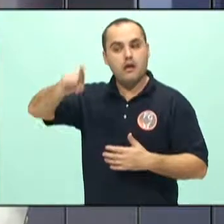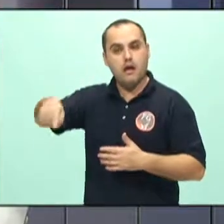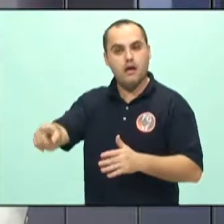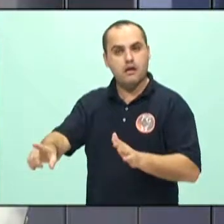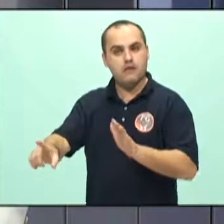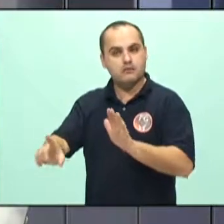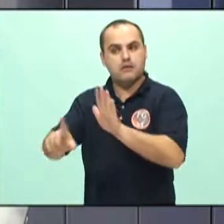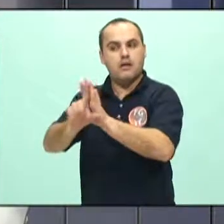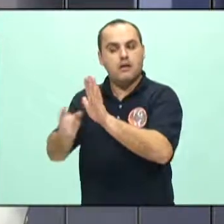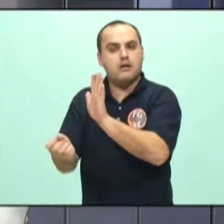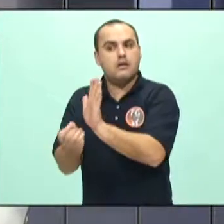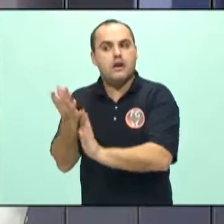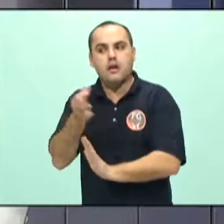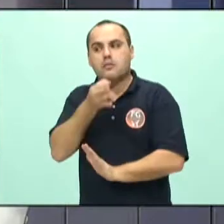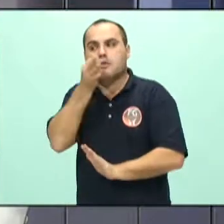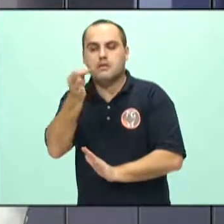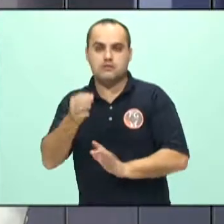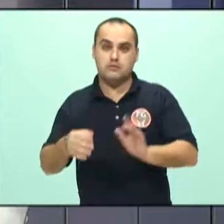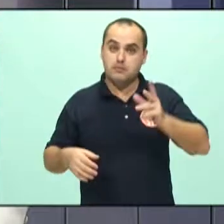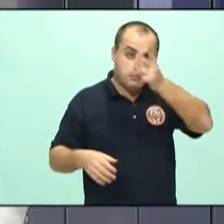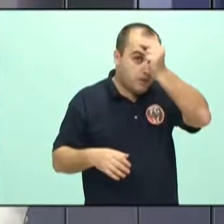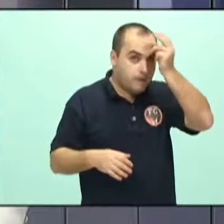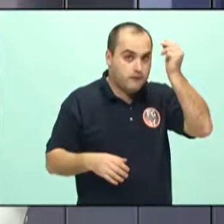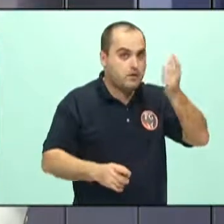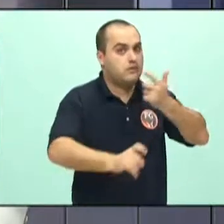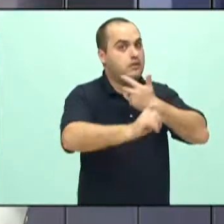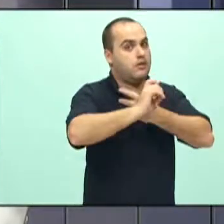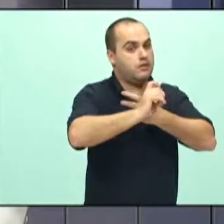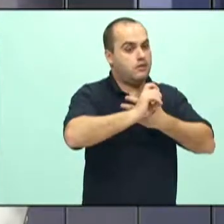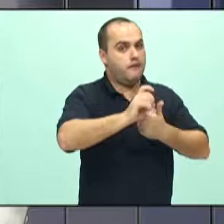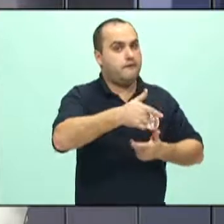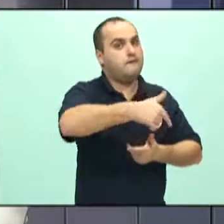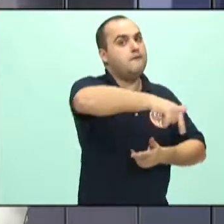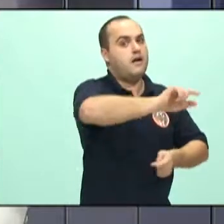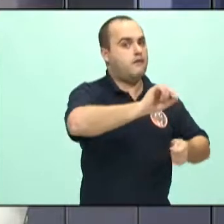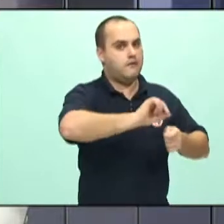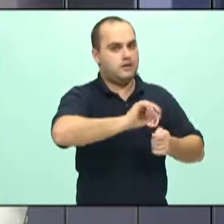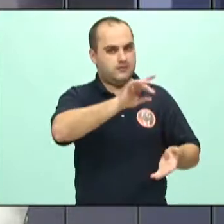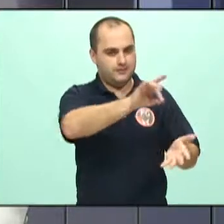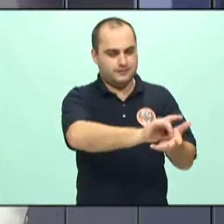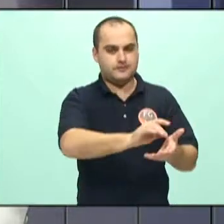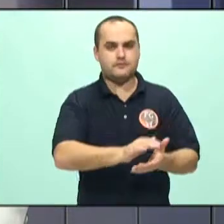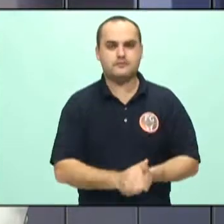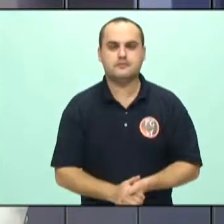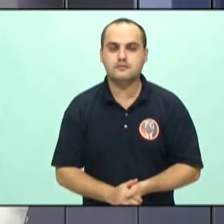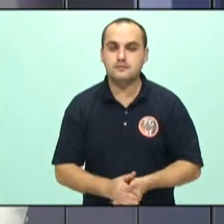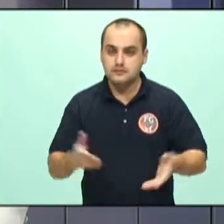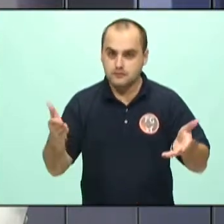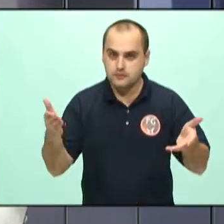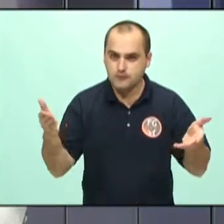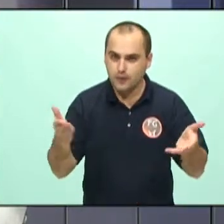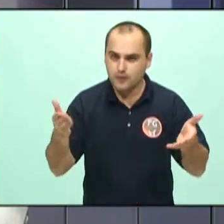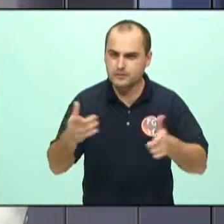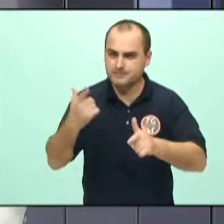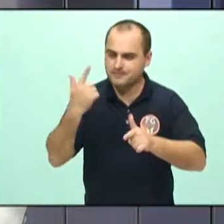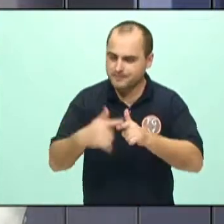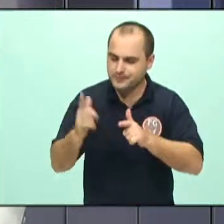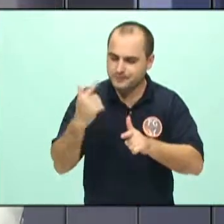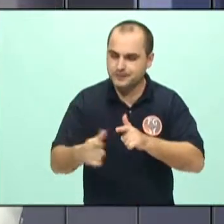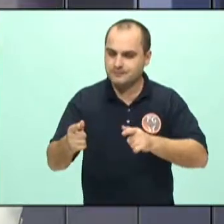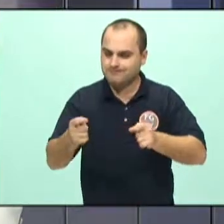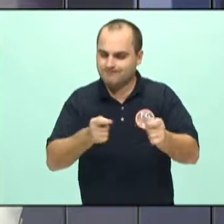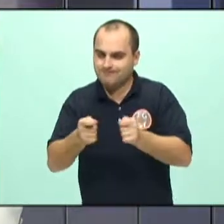E então ele tem a condição sim de melhorar a saúde aqui no município de Itajaí. Hoje eu acredito que seja o calcanhar de Aquiles hoje da